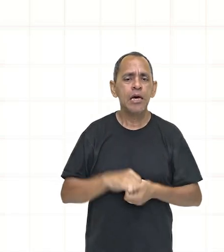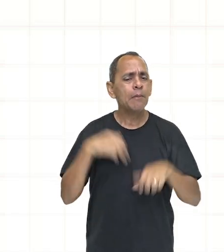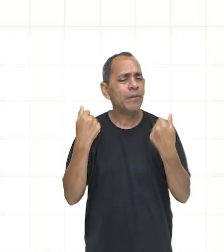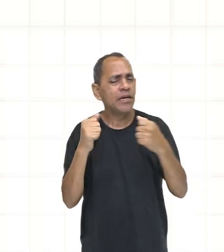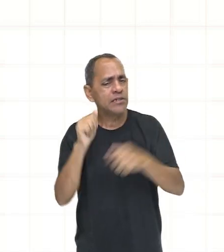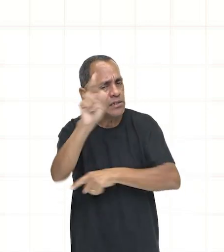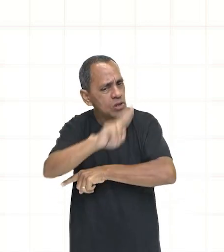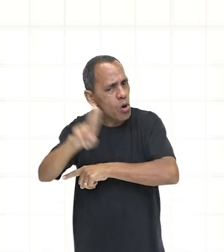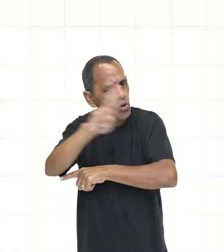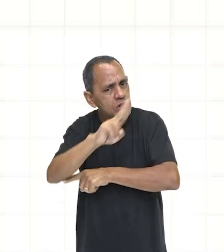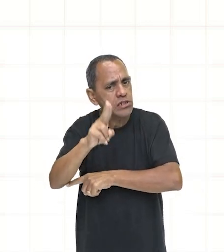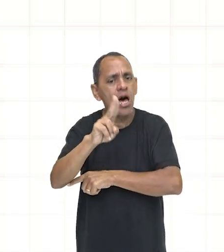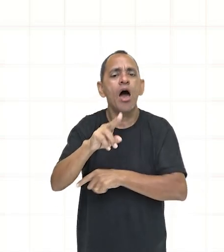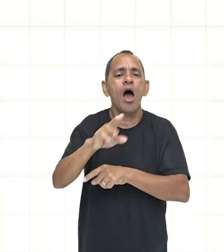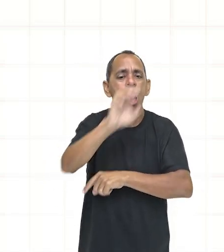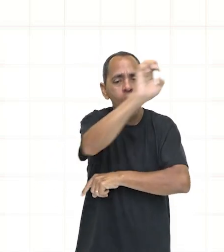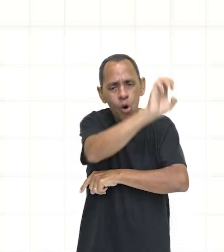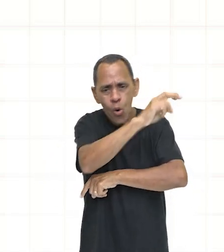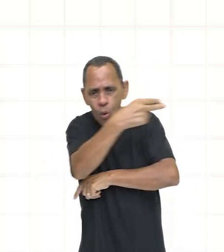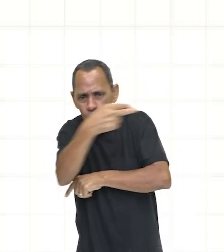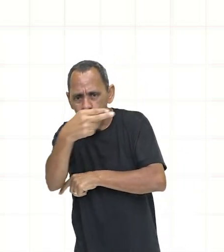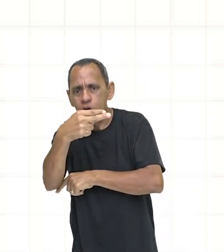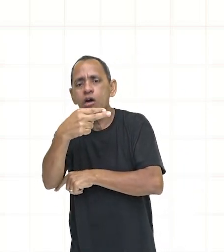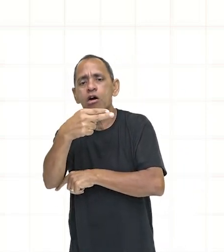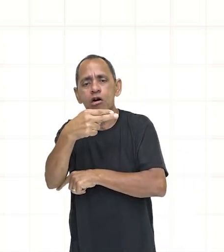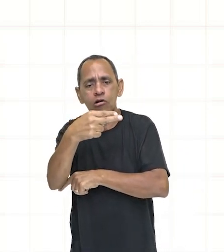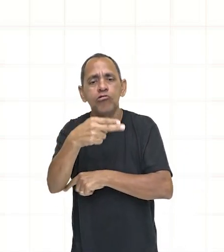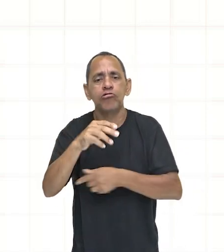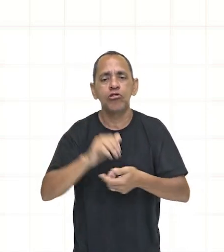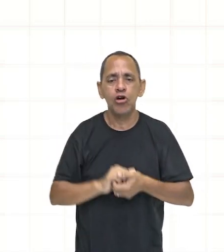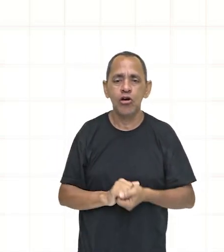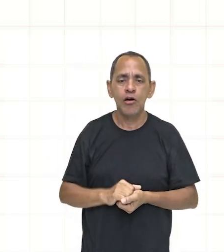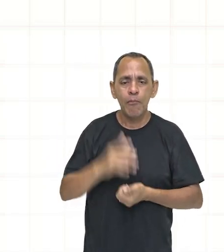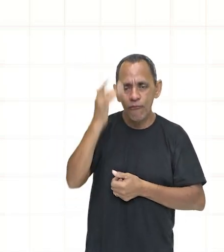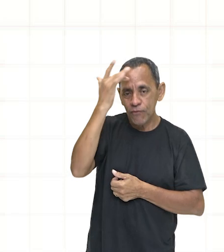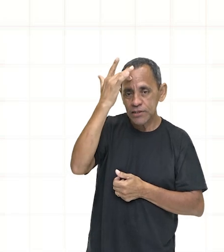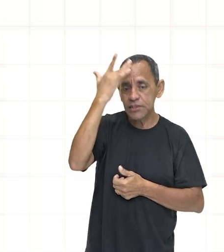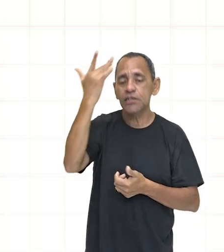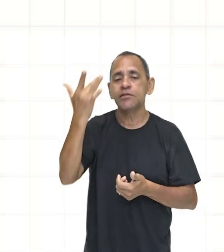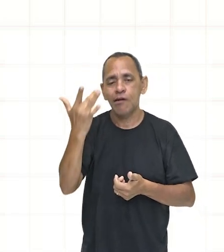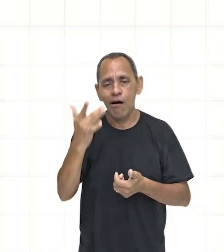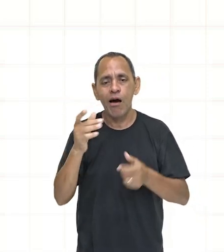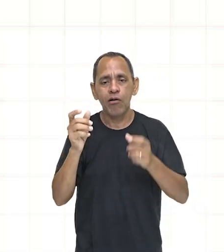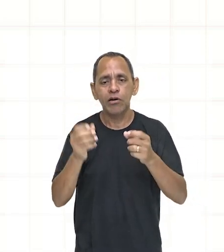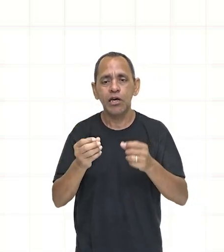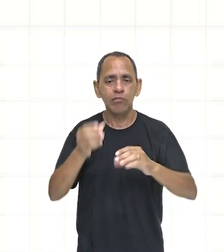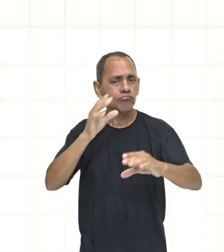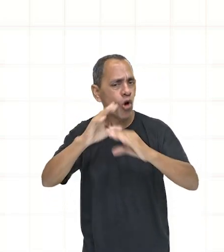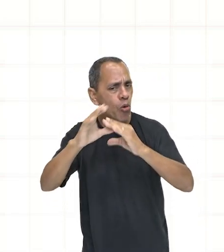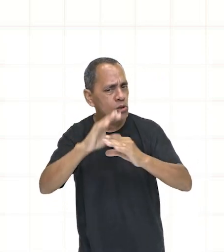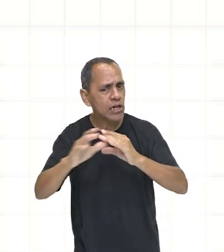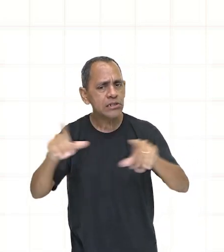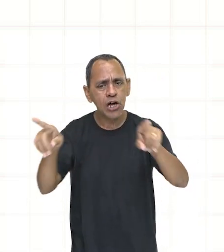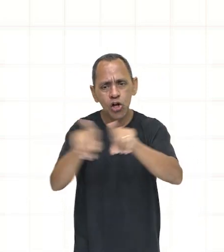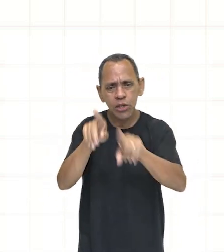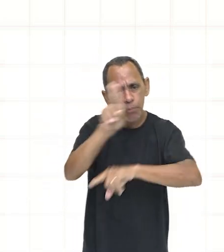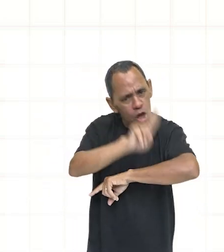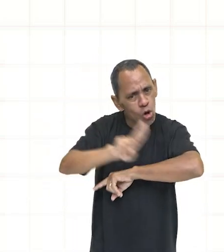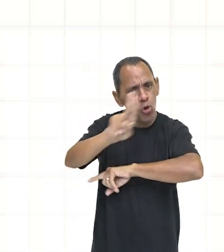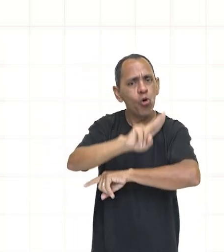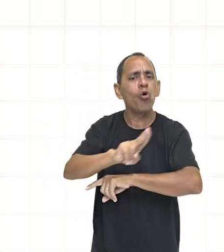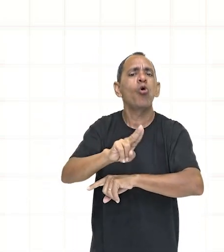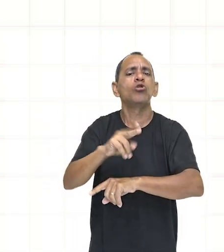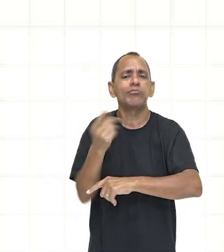para facilitar a comunicação, mesmo não fazendo parte da União Europeia, tá? Mônaco, Andorra e